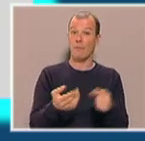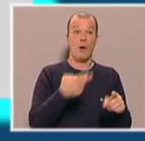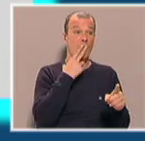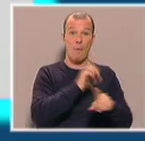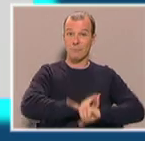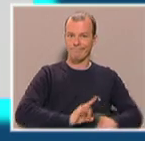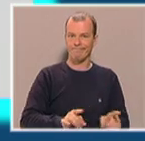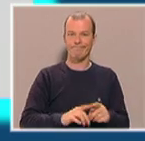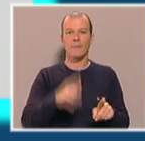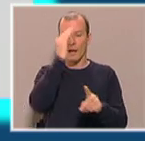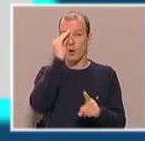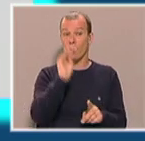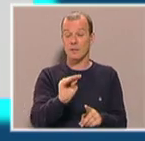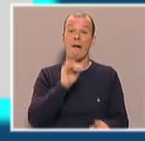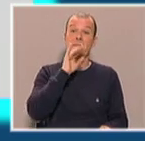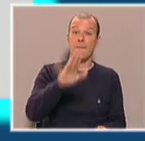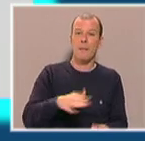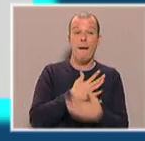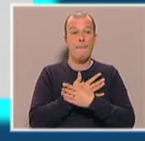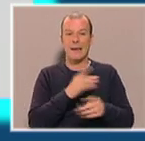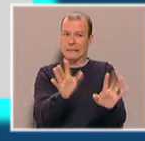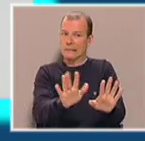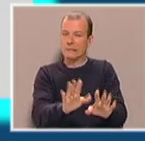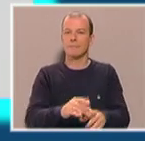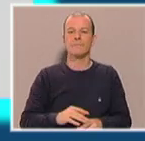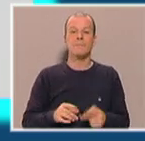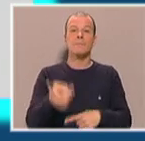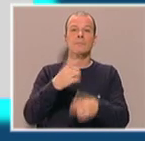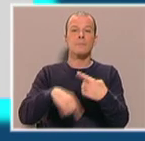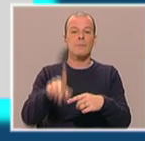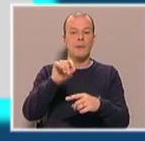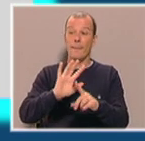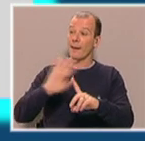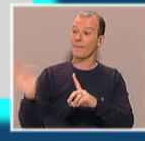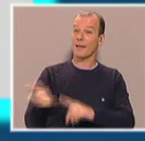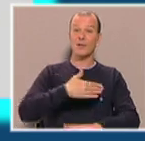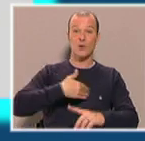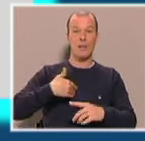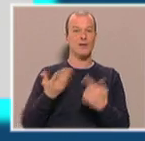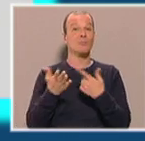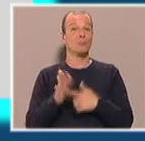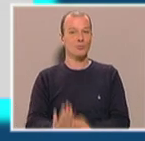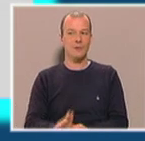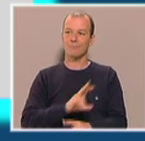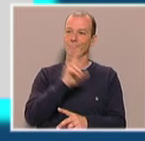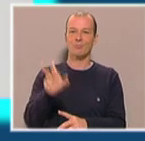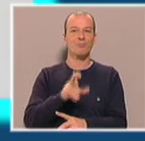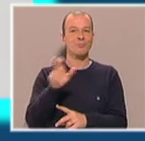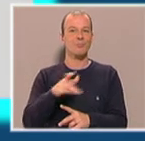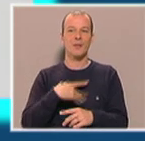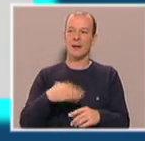fumar, aconselhando também os familiares e amigos, frequentar ambientes saudáveis, preferencialmente não